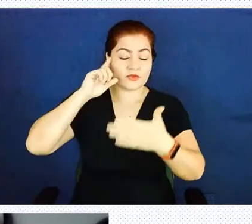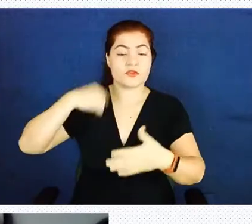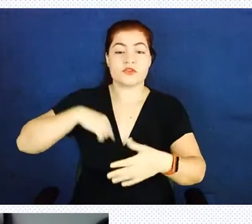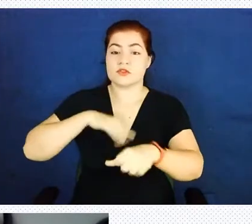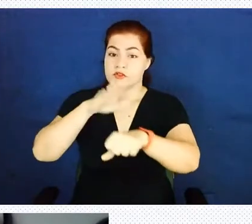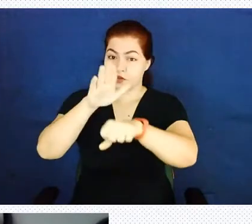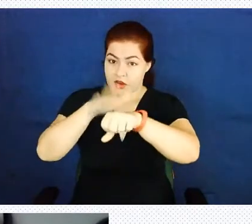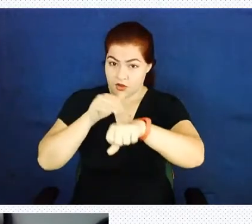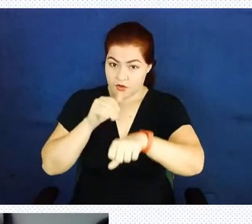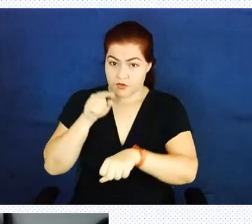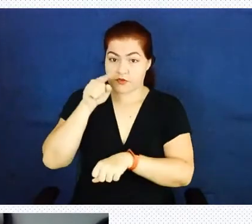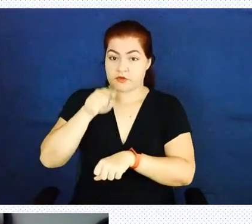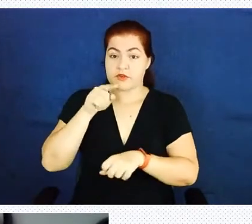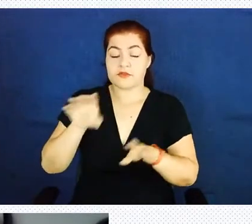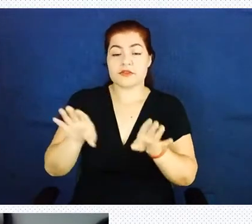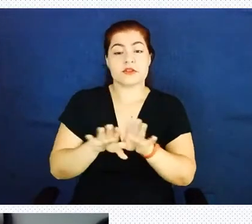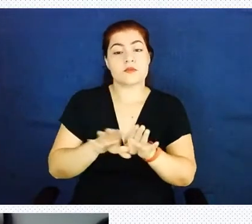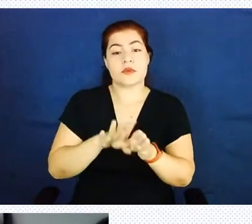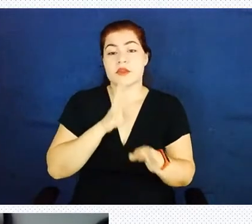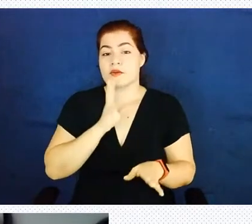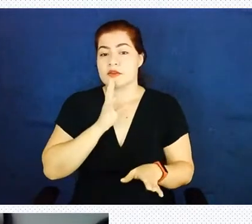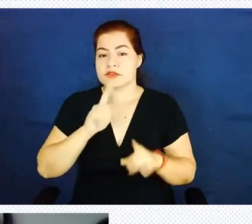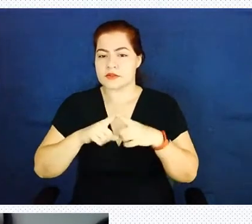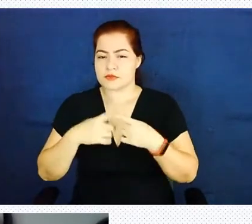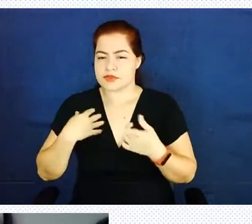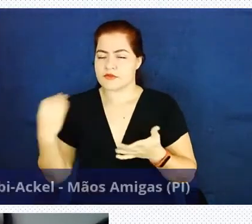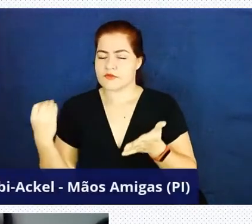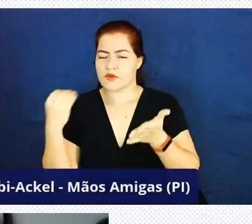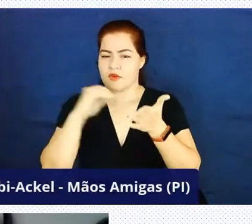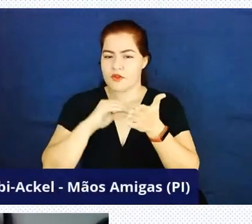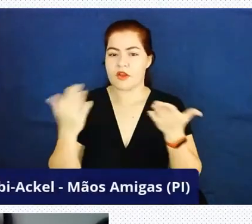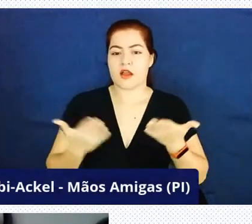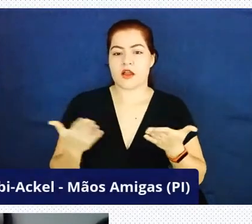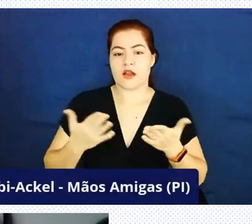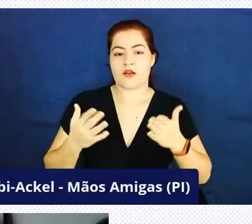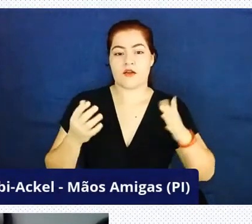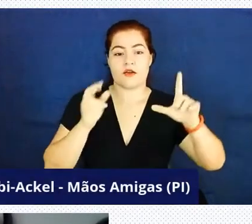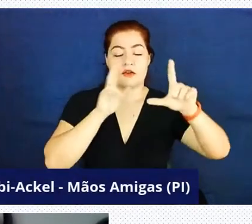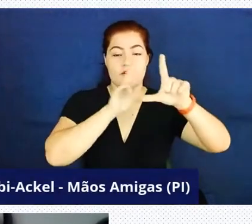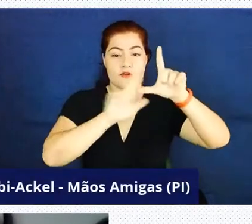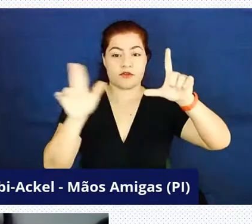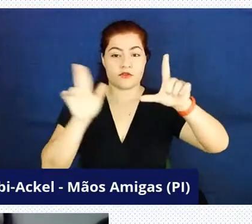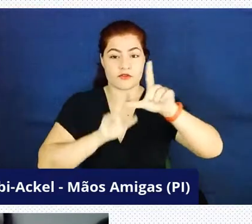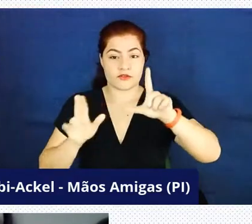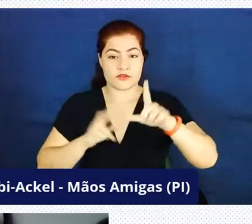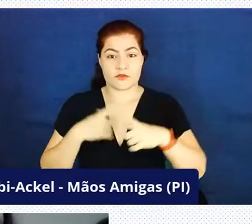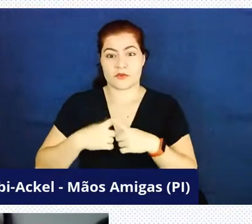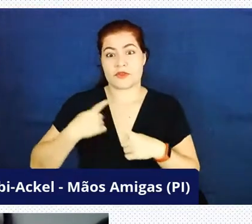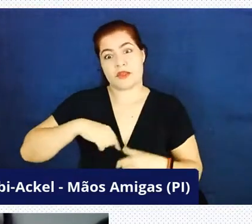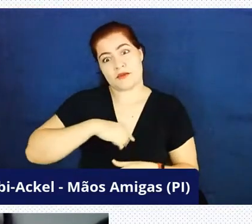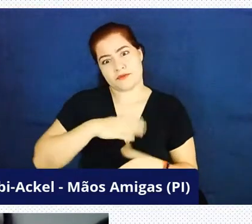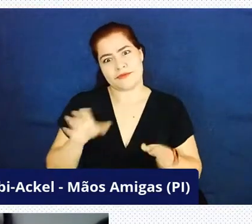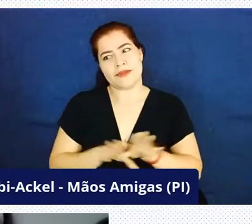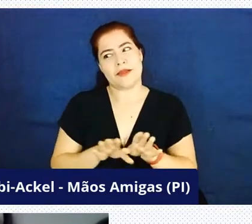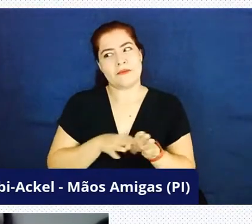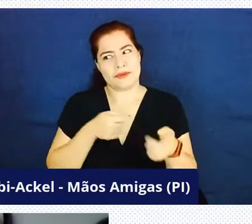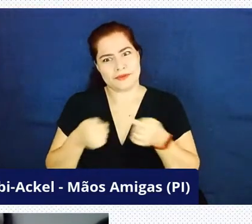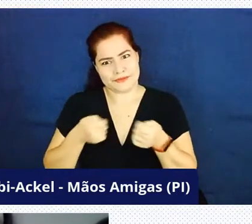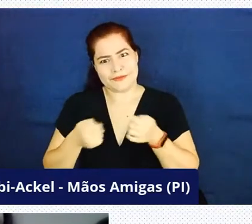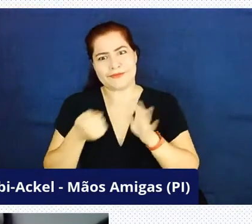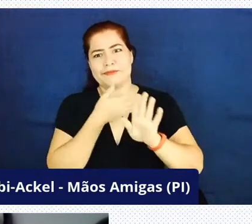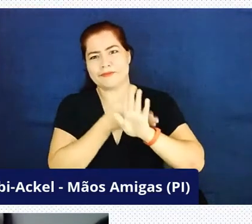também a conhecer. Mas eu vou colocar nossos nomezinhos aqui na tela, porque eu também estou no controle do estúdio, Maria.